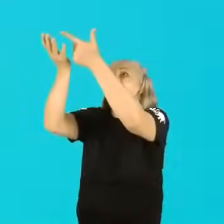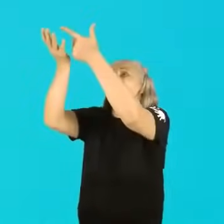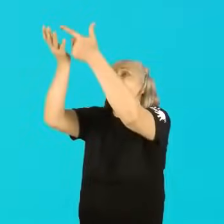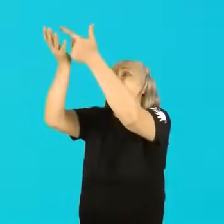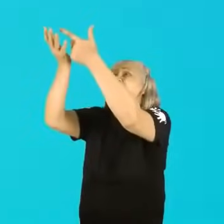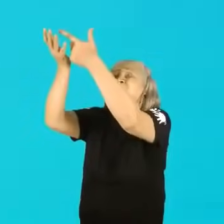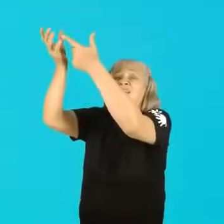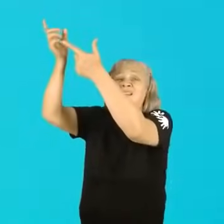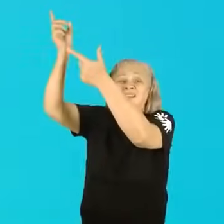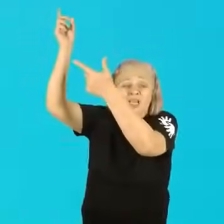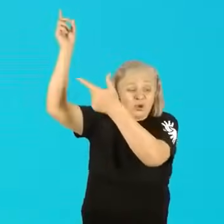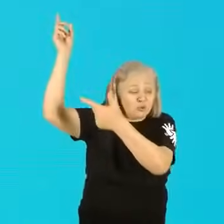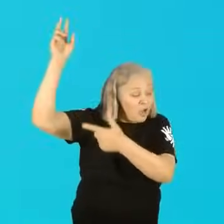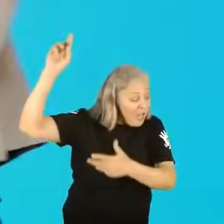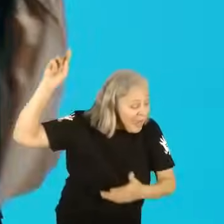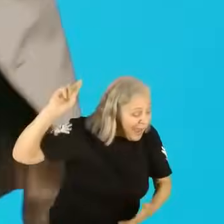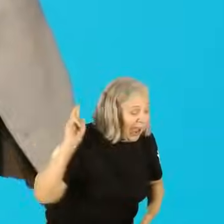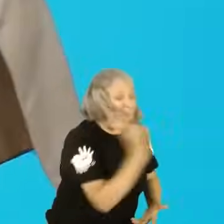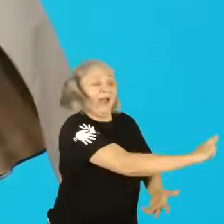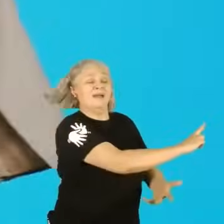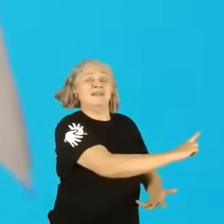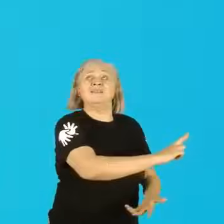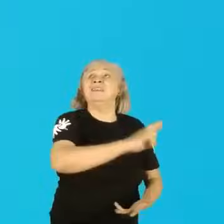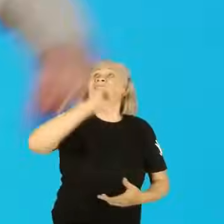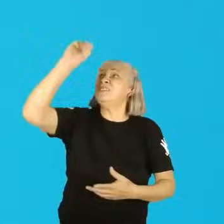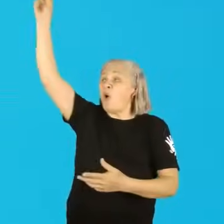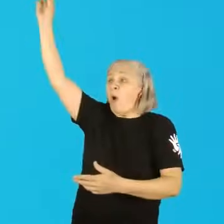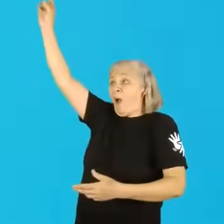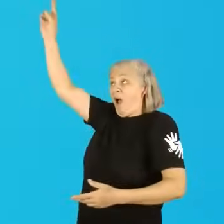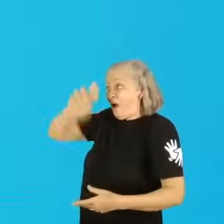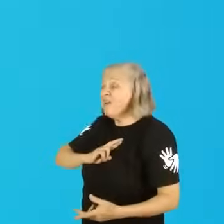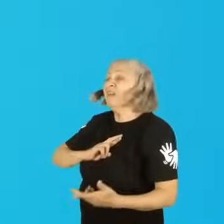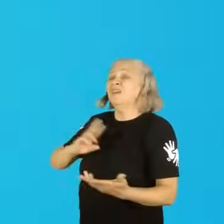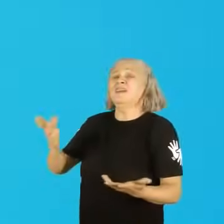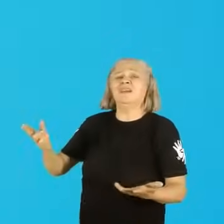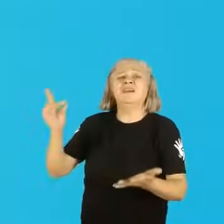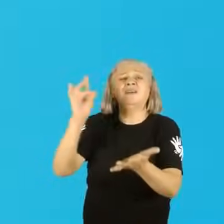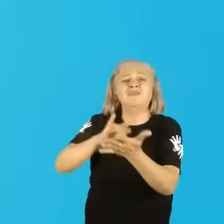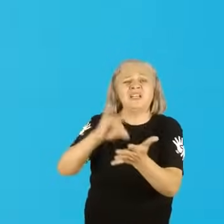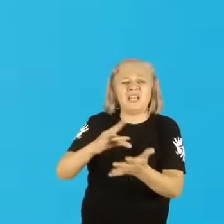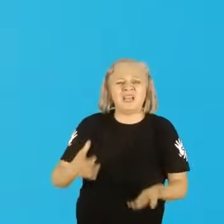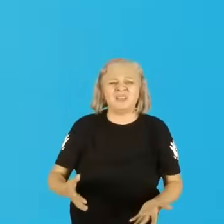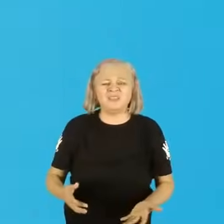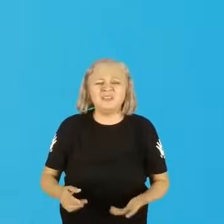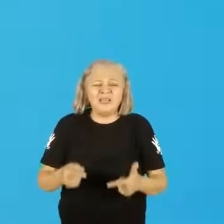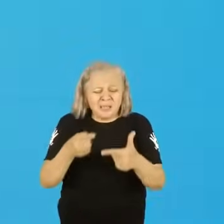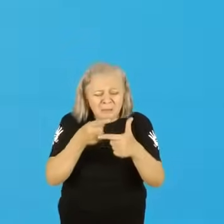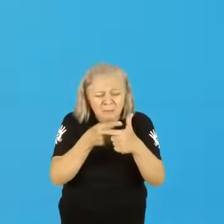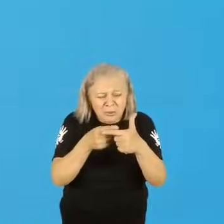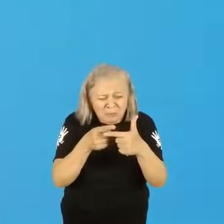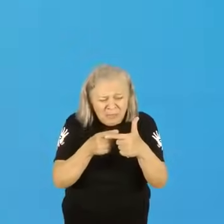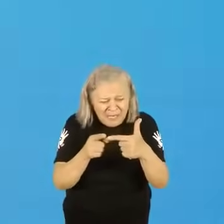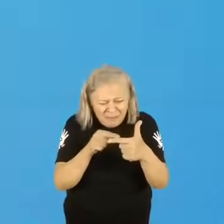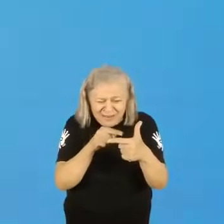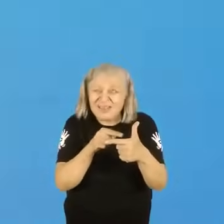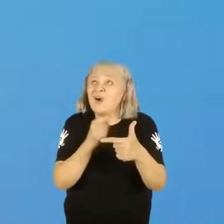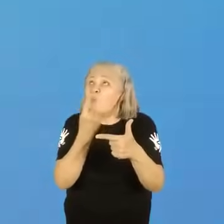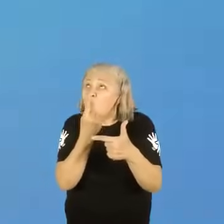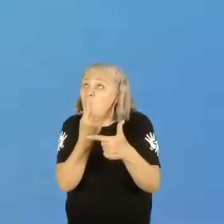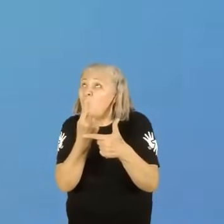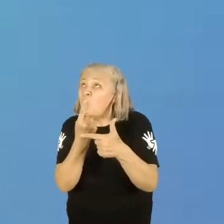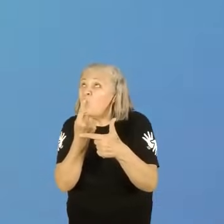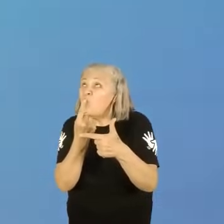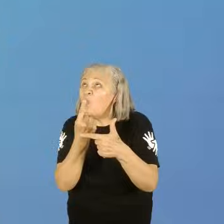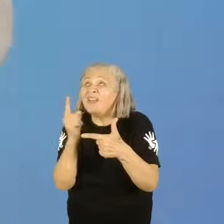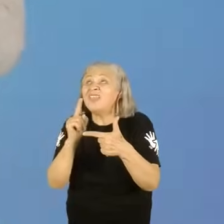Ao invés de trazer uma solução, ele apresenta mais 15 problemas que você não viu. Você está achando que é só esse problema? Não, tem mais